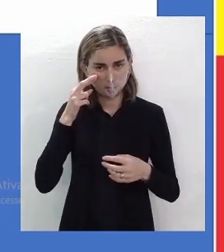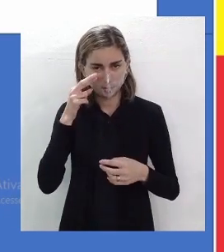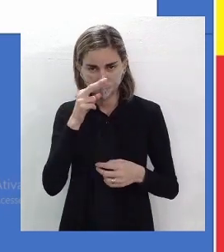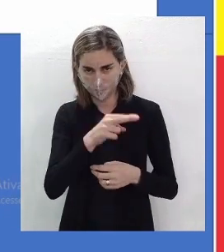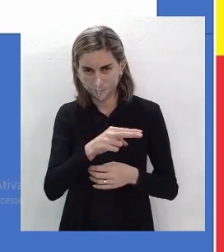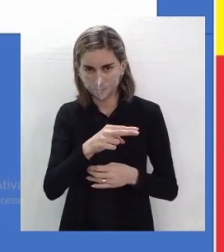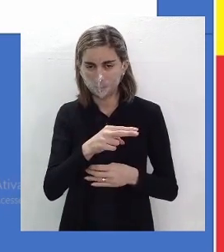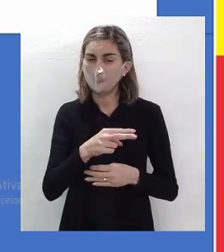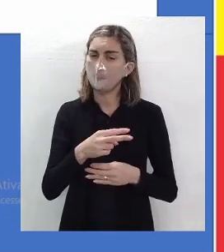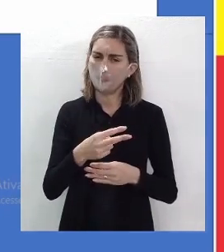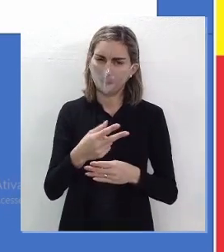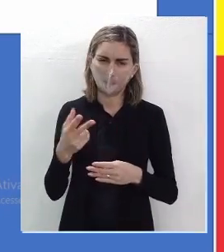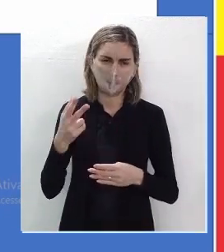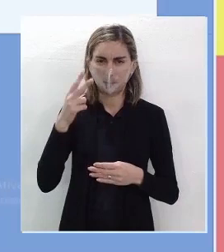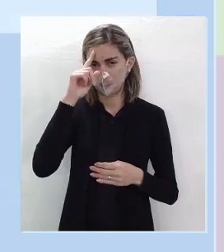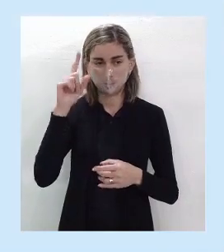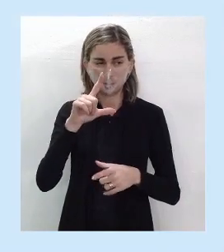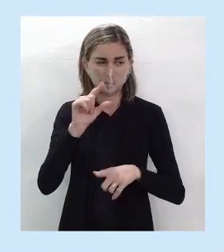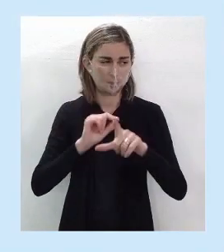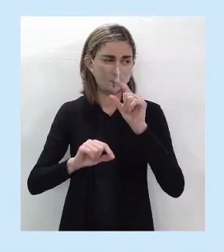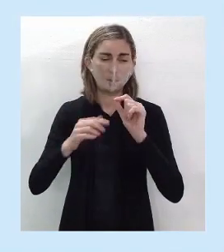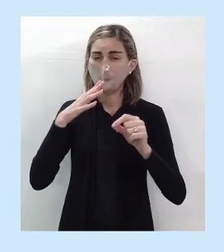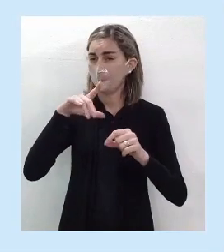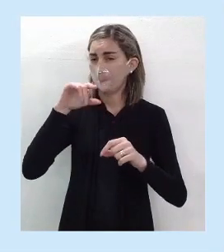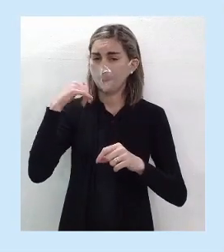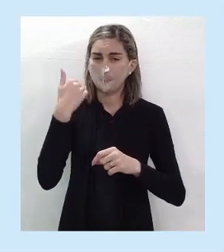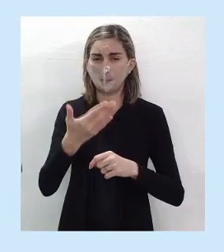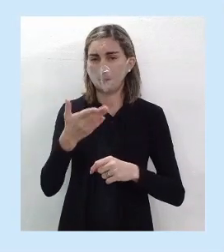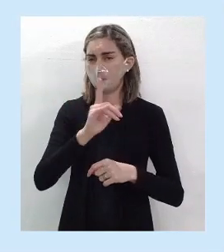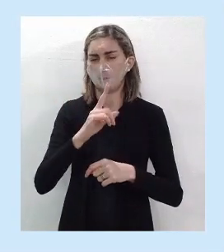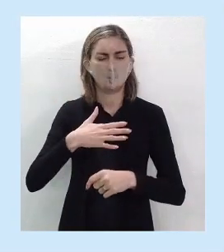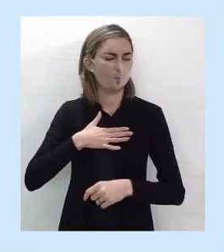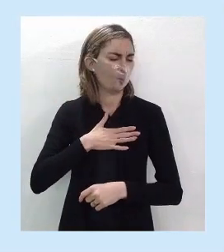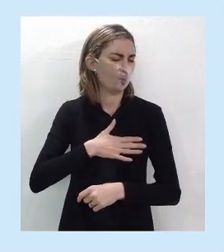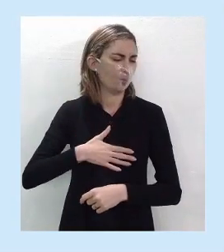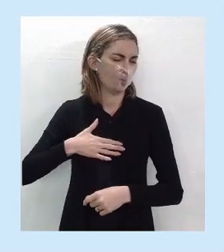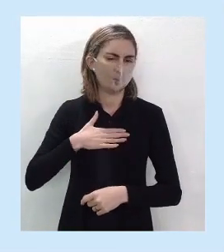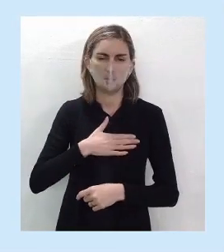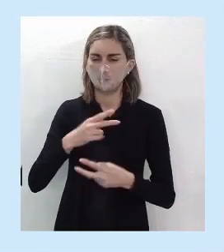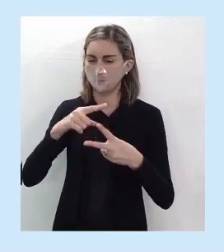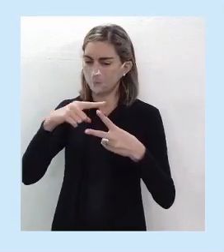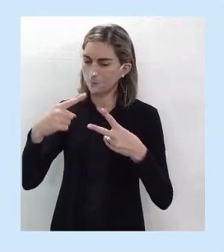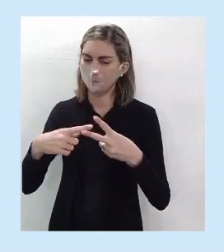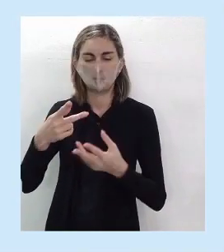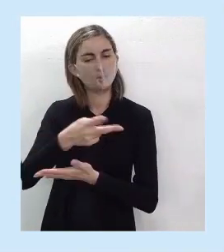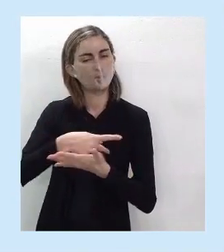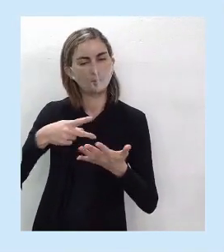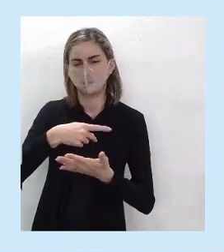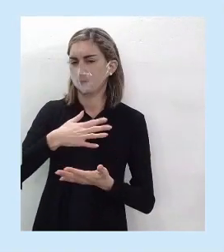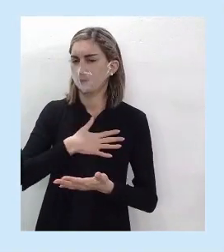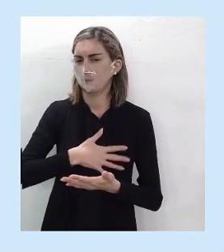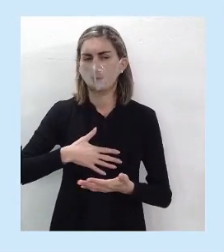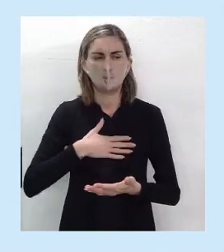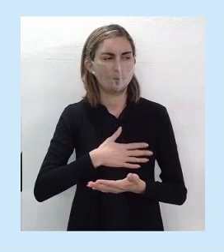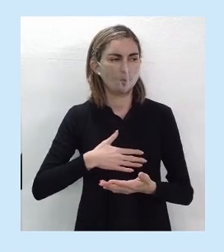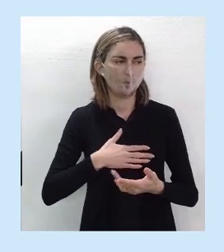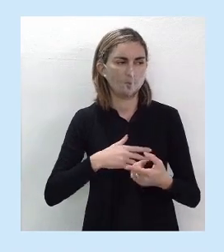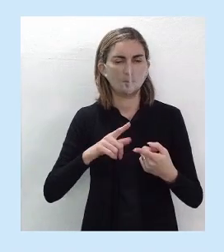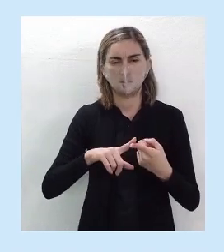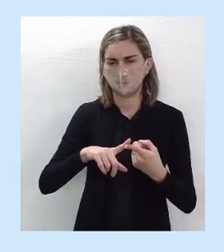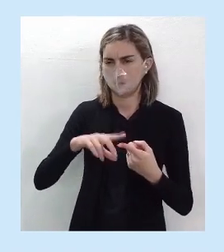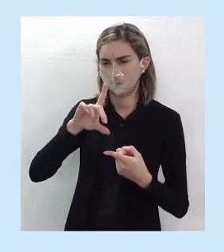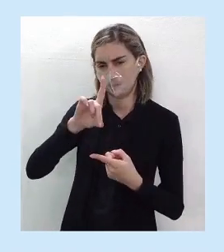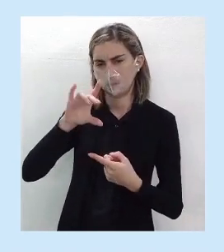Olha, minha gente, que sinceramente eu não sei escolher um melhor, não. Eu gosto muito dos dois poemas. E eu gosto bastante desse do